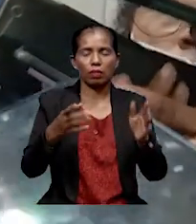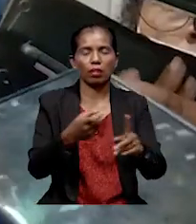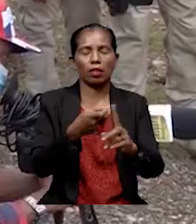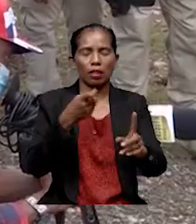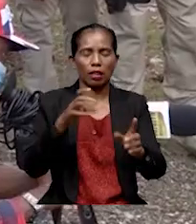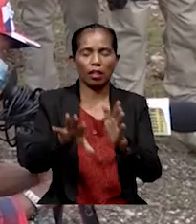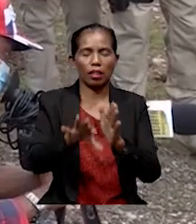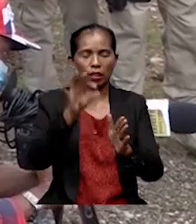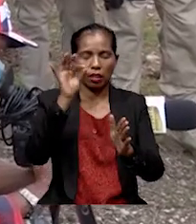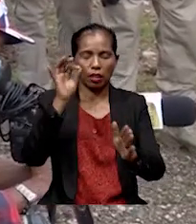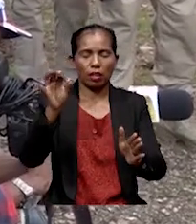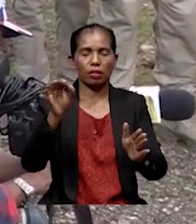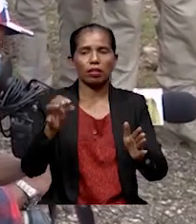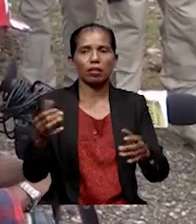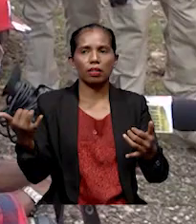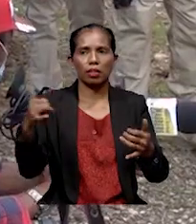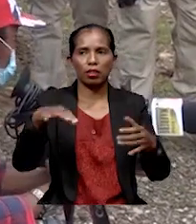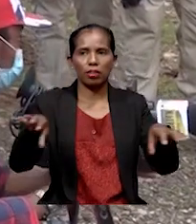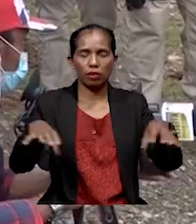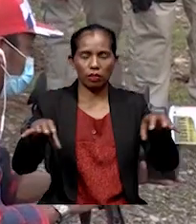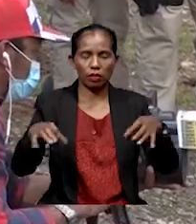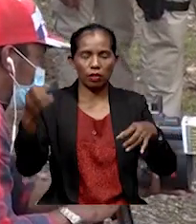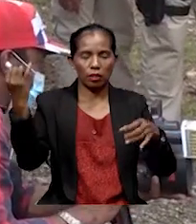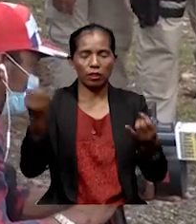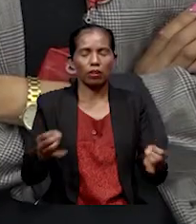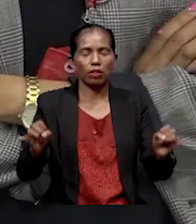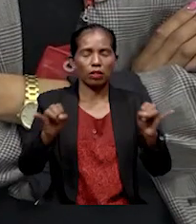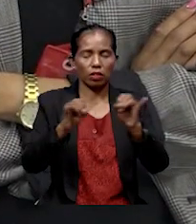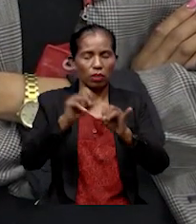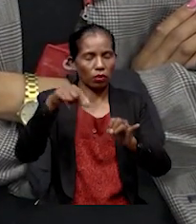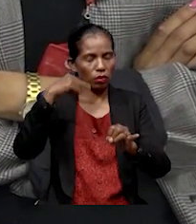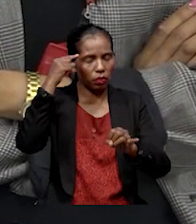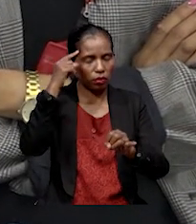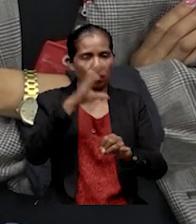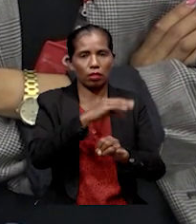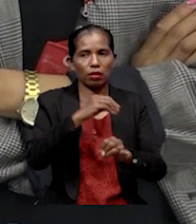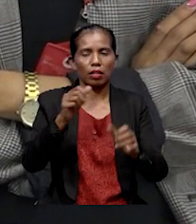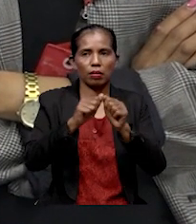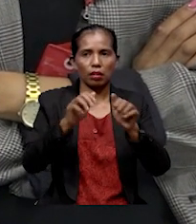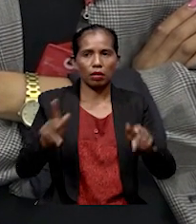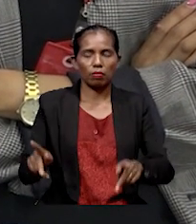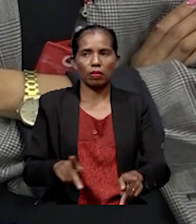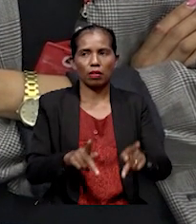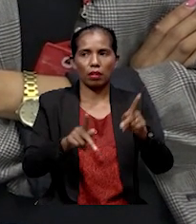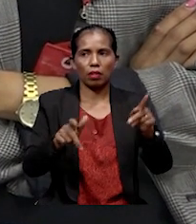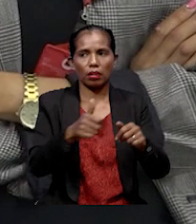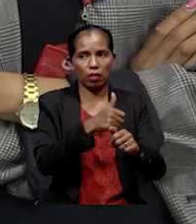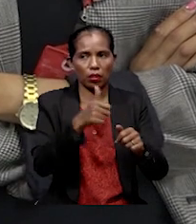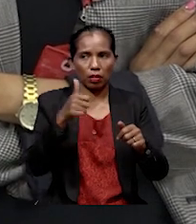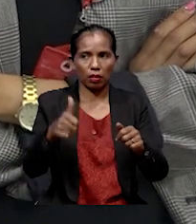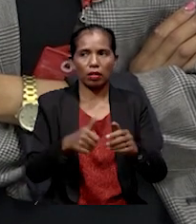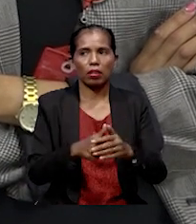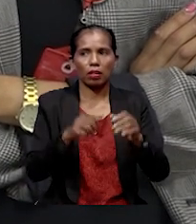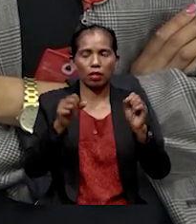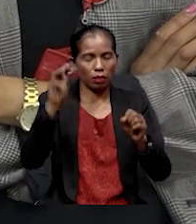profissional, mas vê se o serviço fale e a instituição governo hanesan agente a administração pública, no balam e oficiais média e